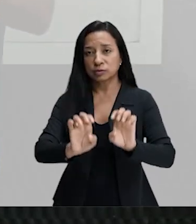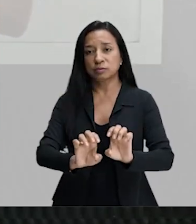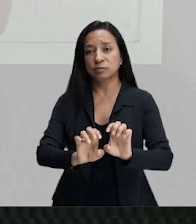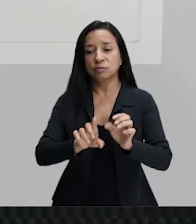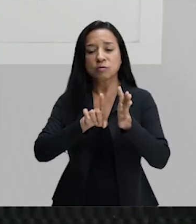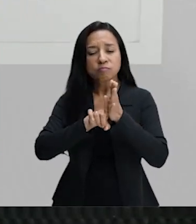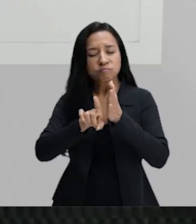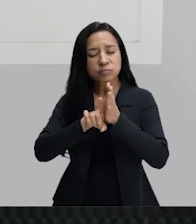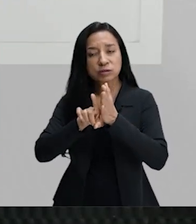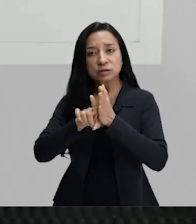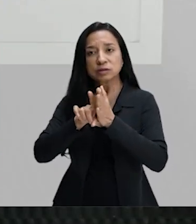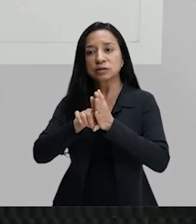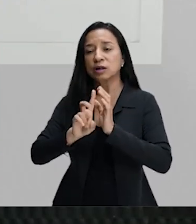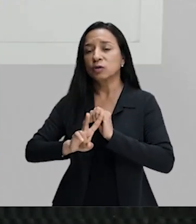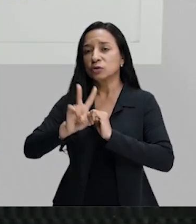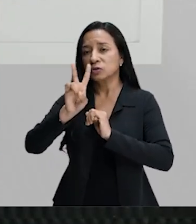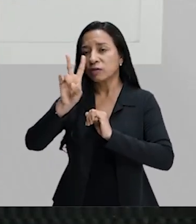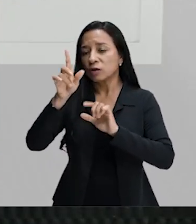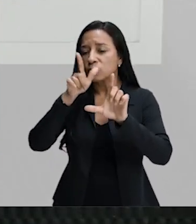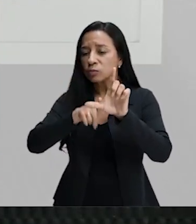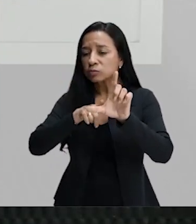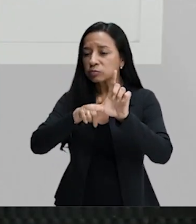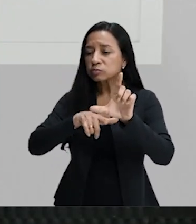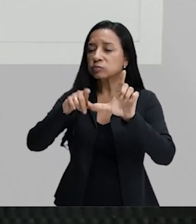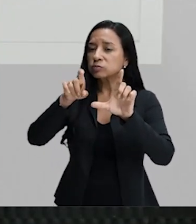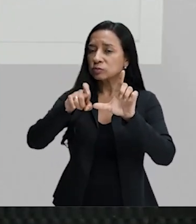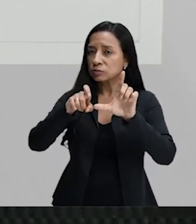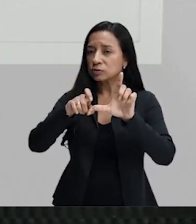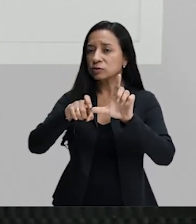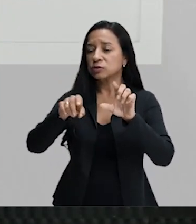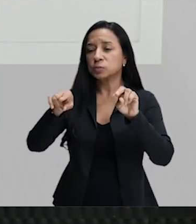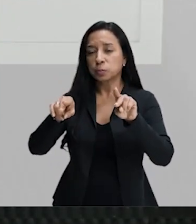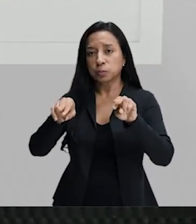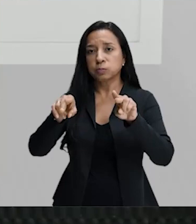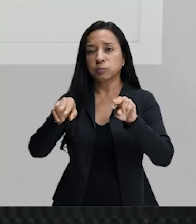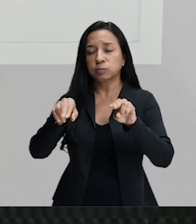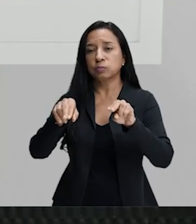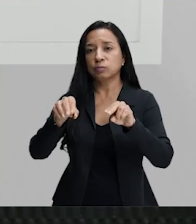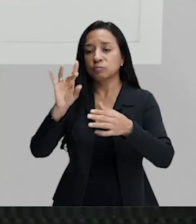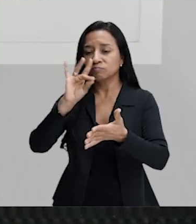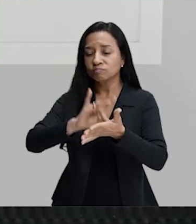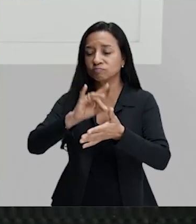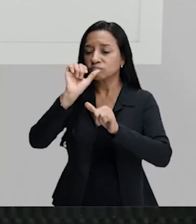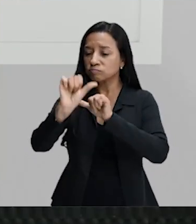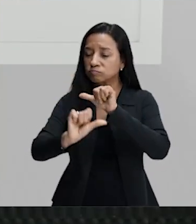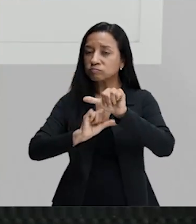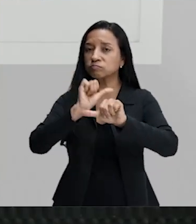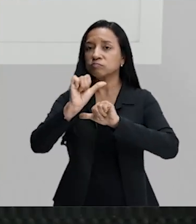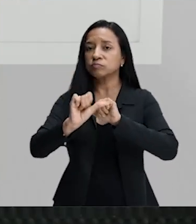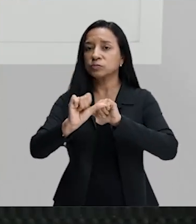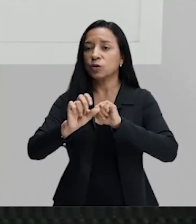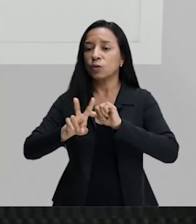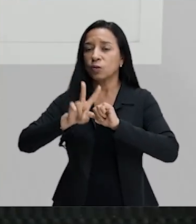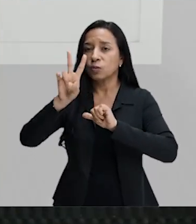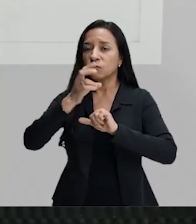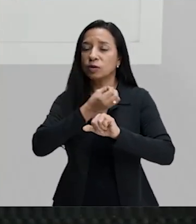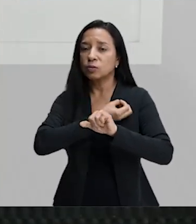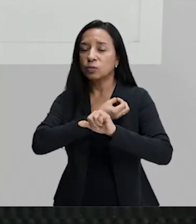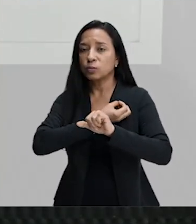dos valores que verificam, que tornam a igualdade verdadeira, né, que tornam o valor numérico dele